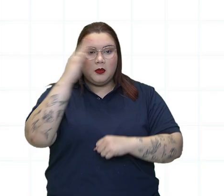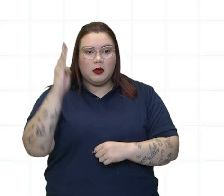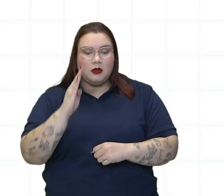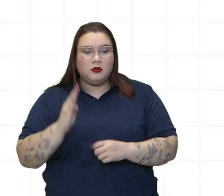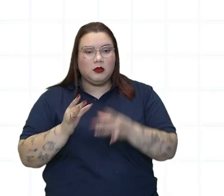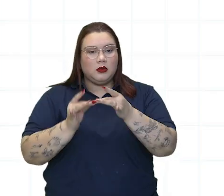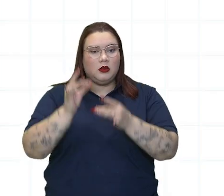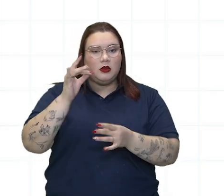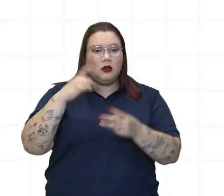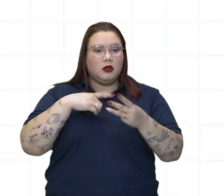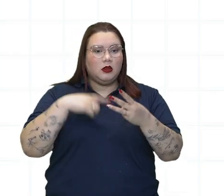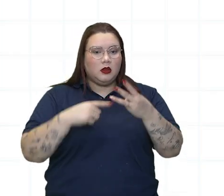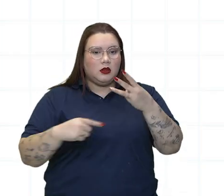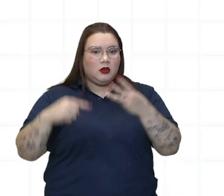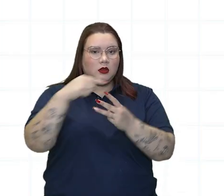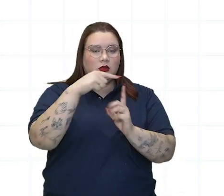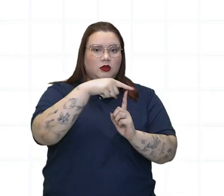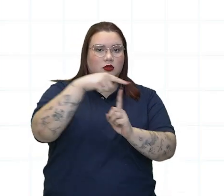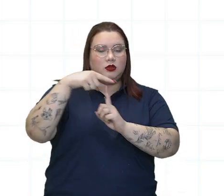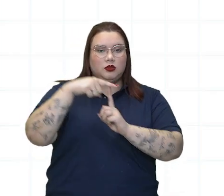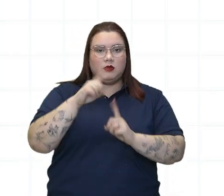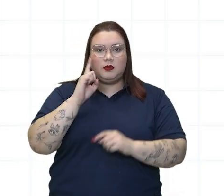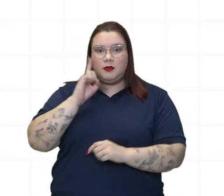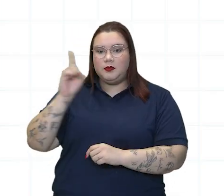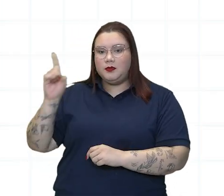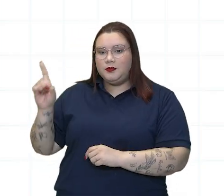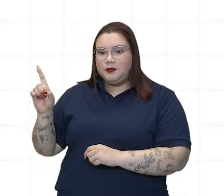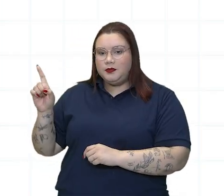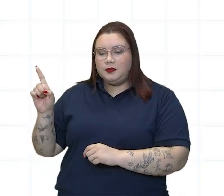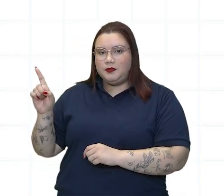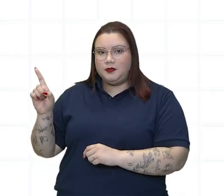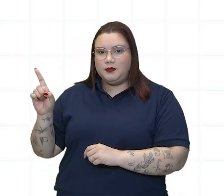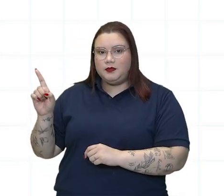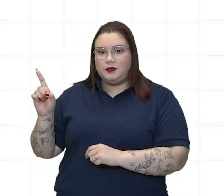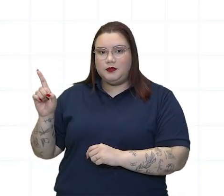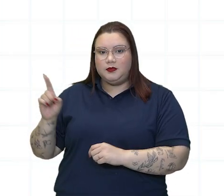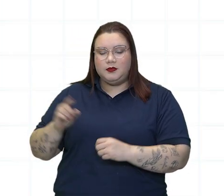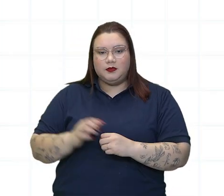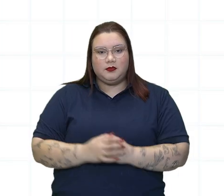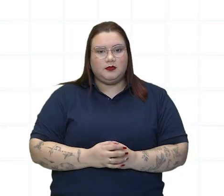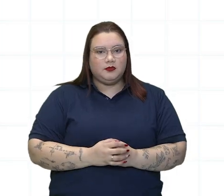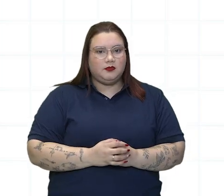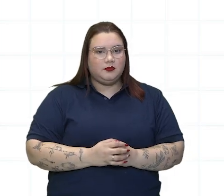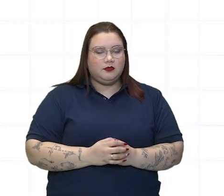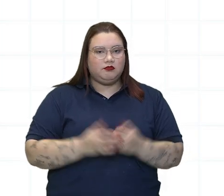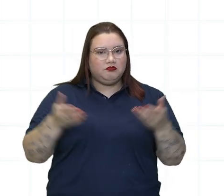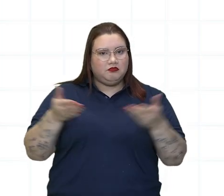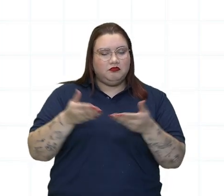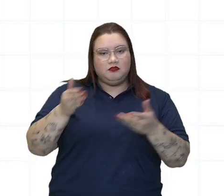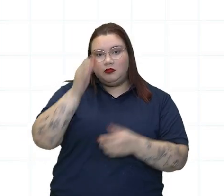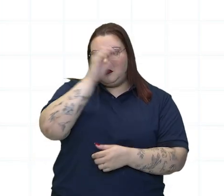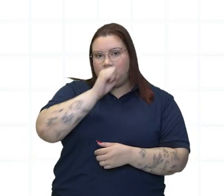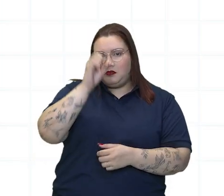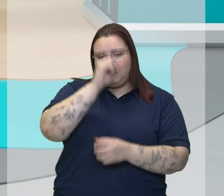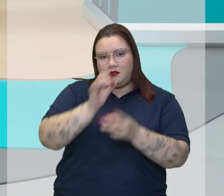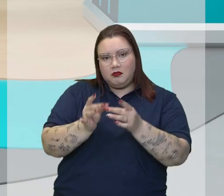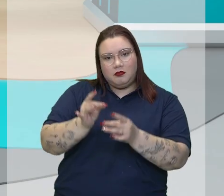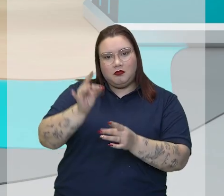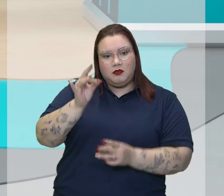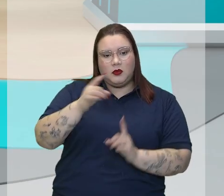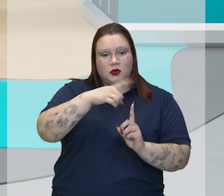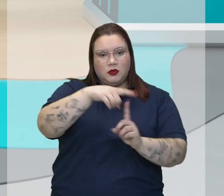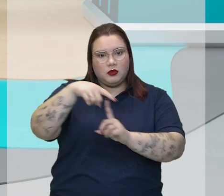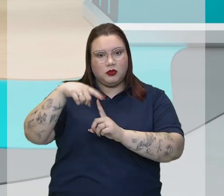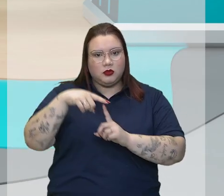Brasil. Por detalhamento, vamos conhecer aí o Uka-Uka, o Aipenquit e o Idijaçu. Vamos aprofundar um pouco sobre